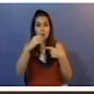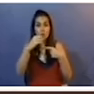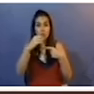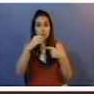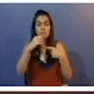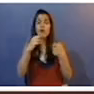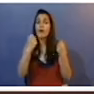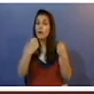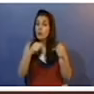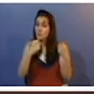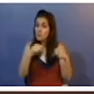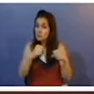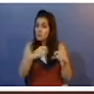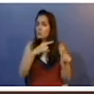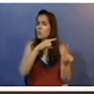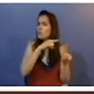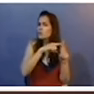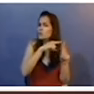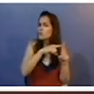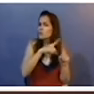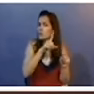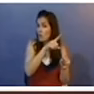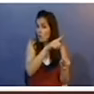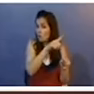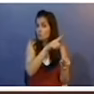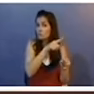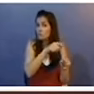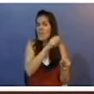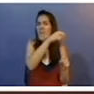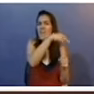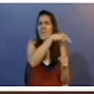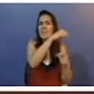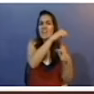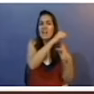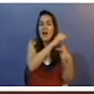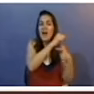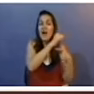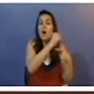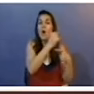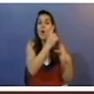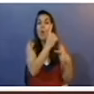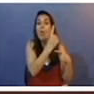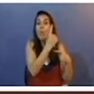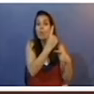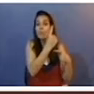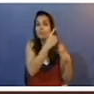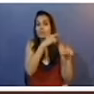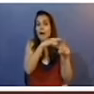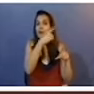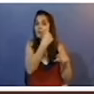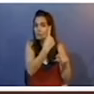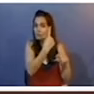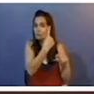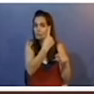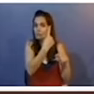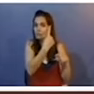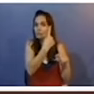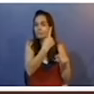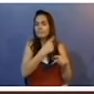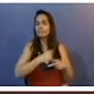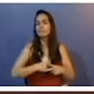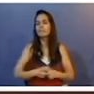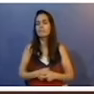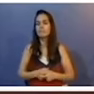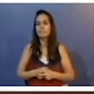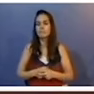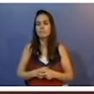preciso colocar as cargas elétricas. O Na é um átomo que ele está na família 1A e, portanto, ele tem a carga mais